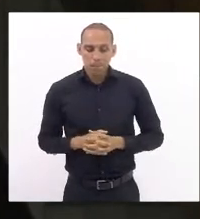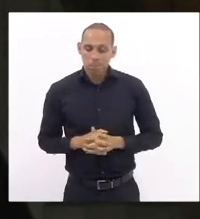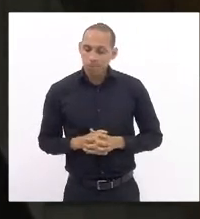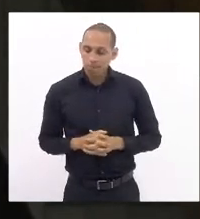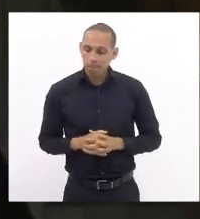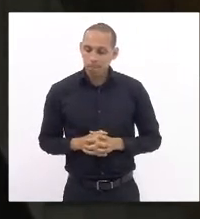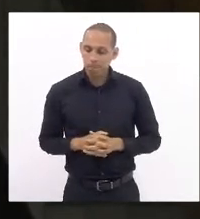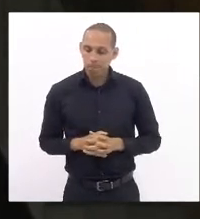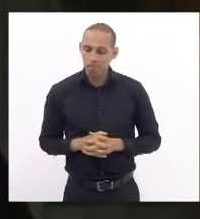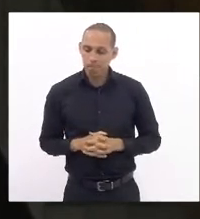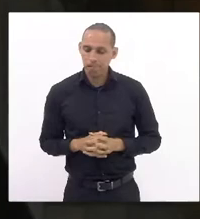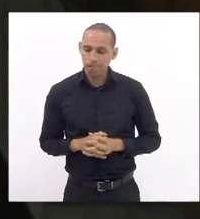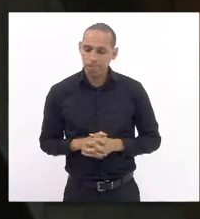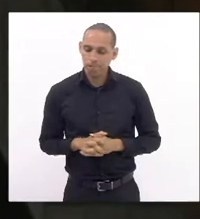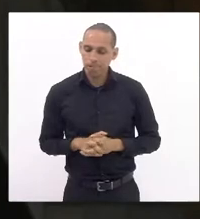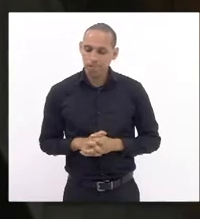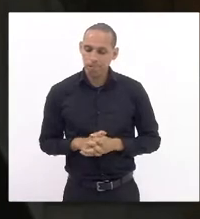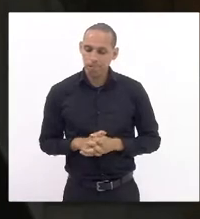para além das